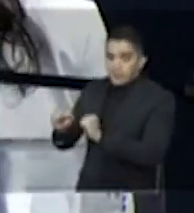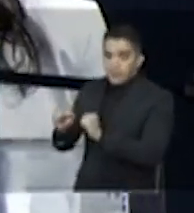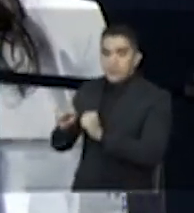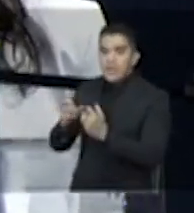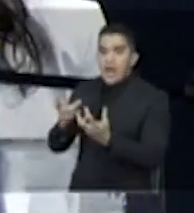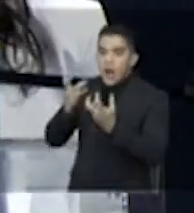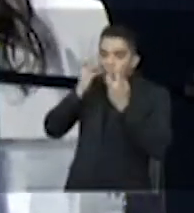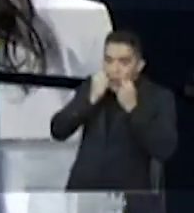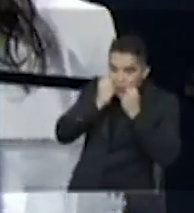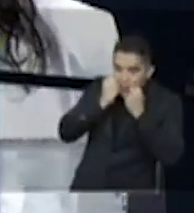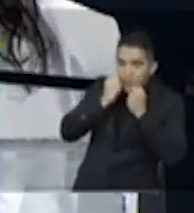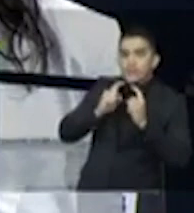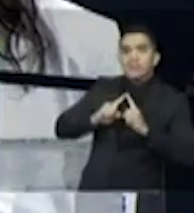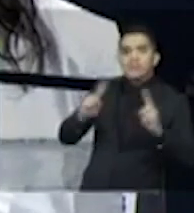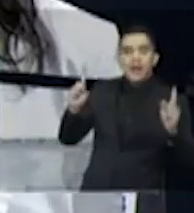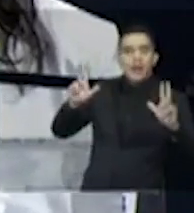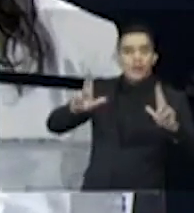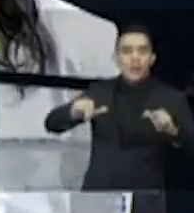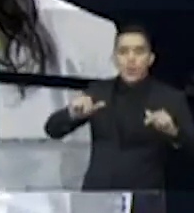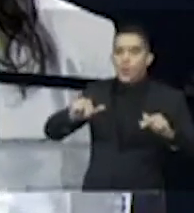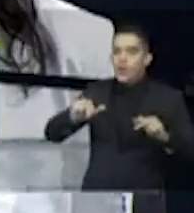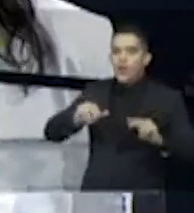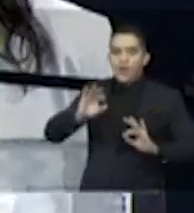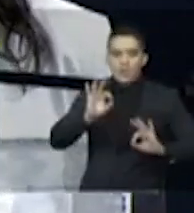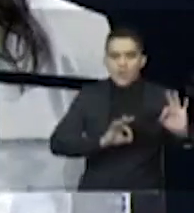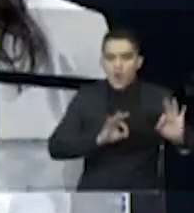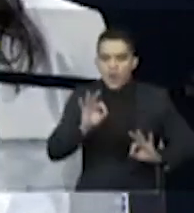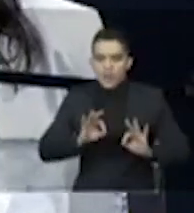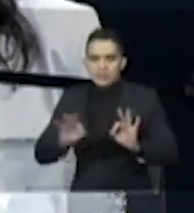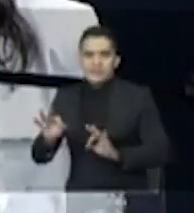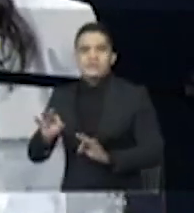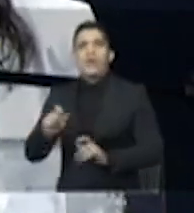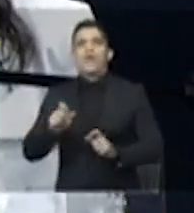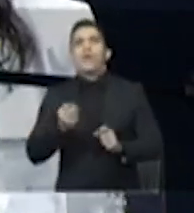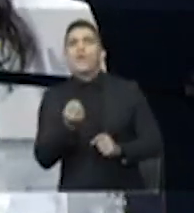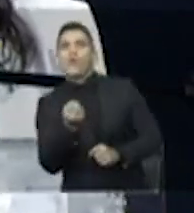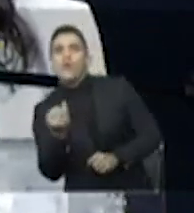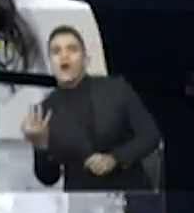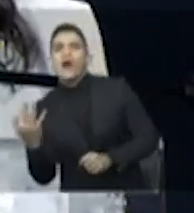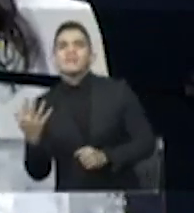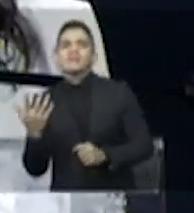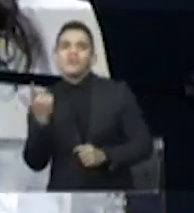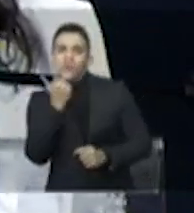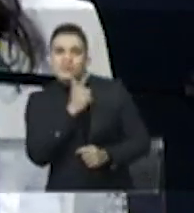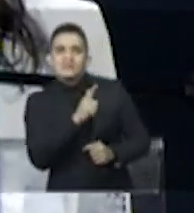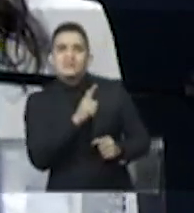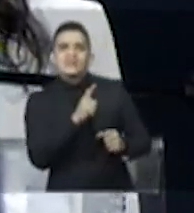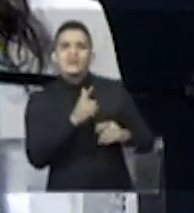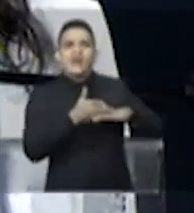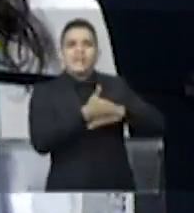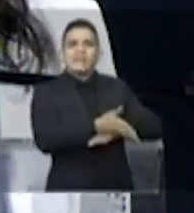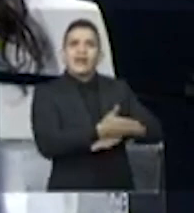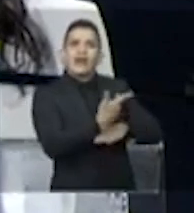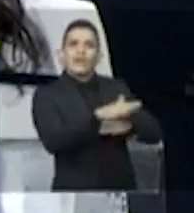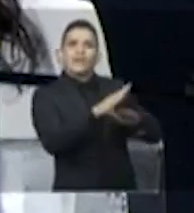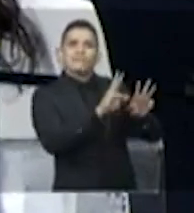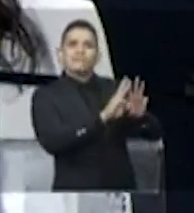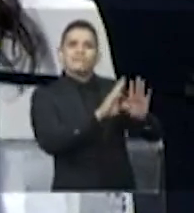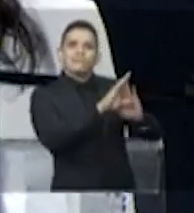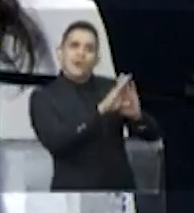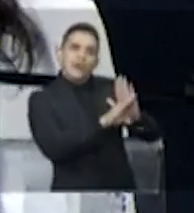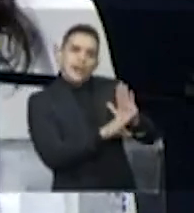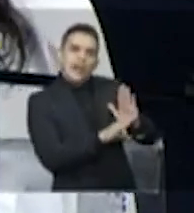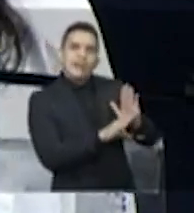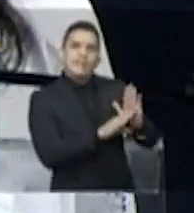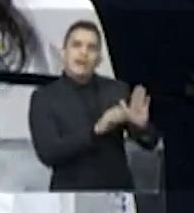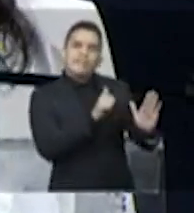despejadas. Mesmo assim, nunca houve uma sistematização de quantas dessas pessoas foram atendidas por outros programas habitacionais, quantas foram para a rua e se a realização